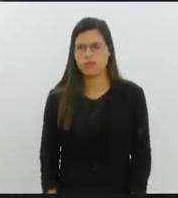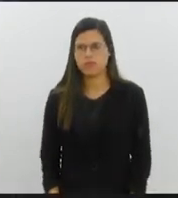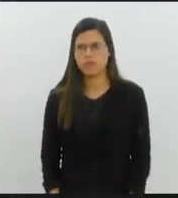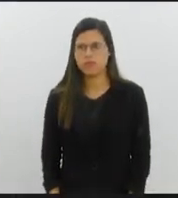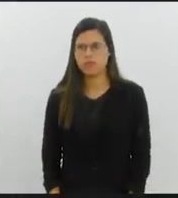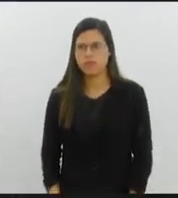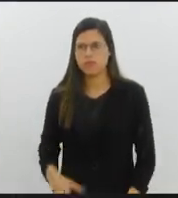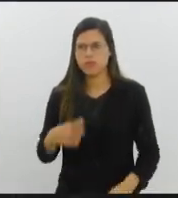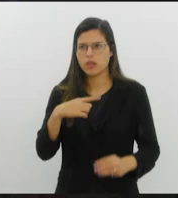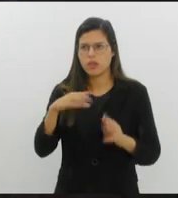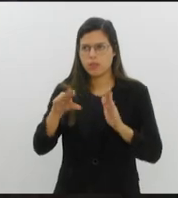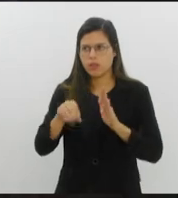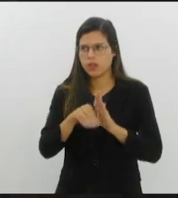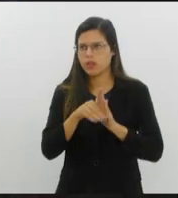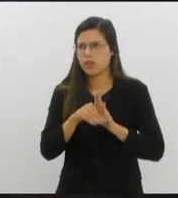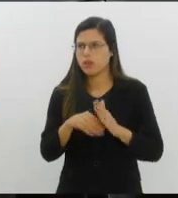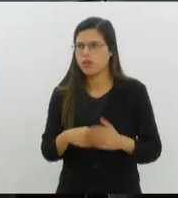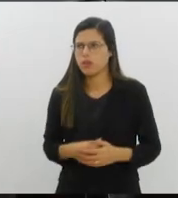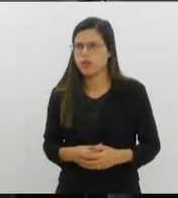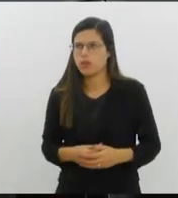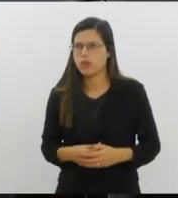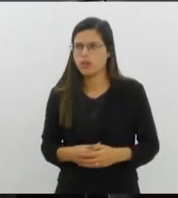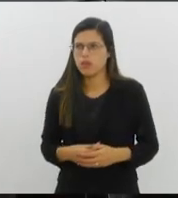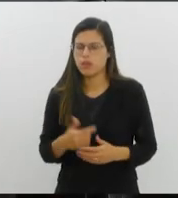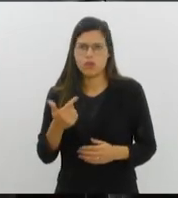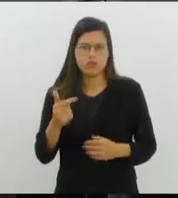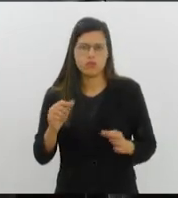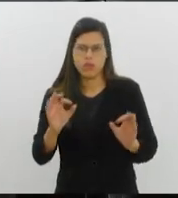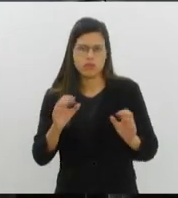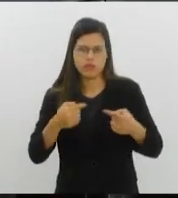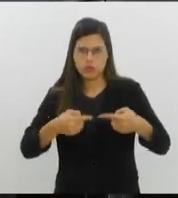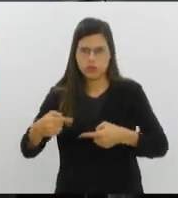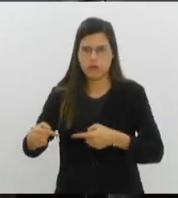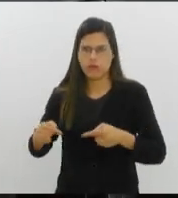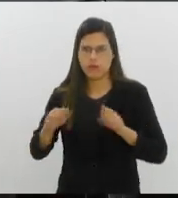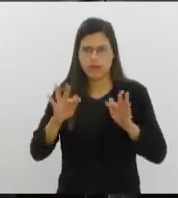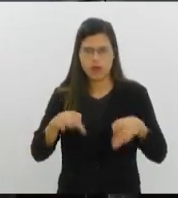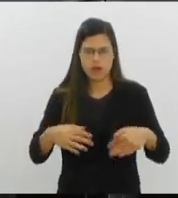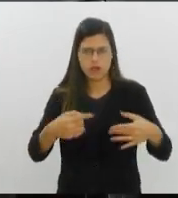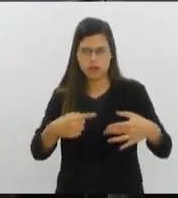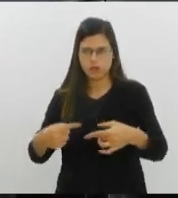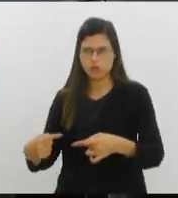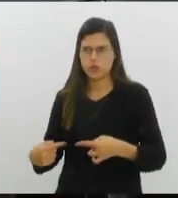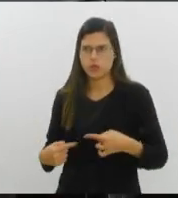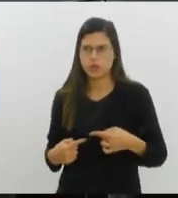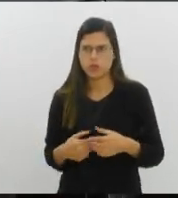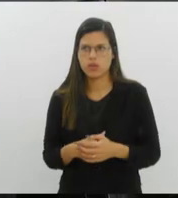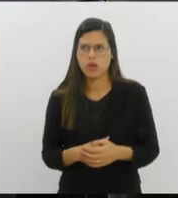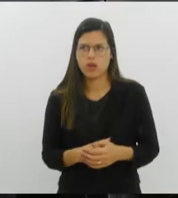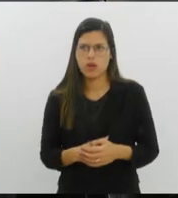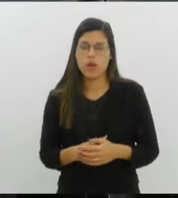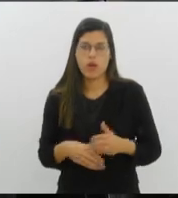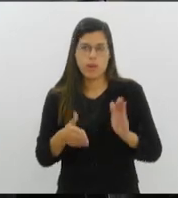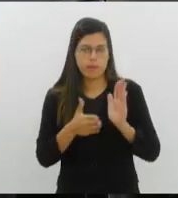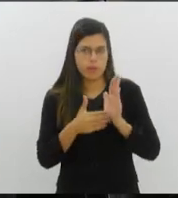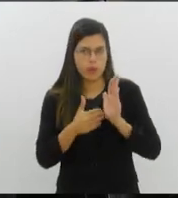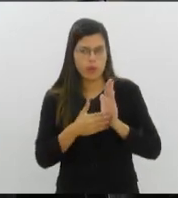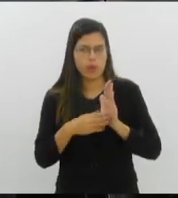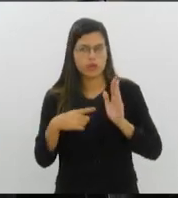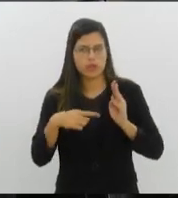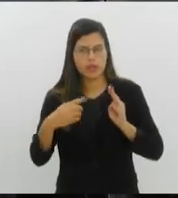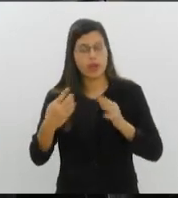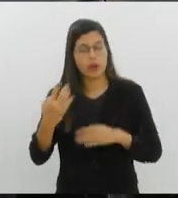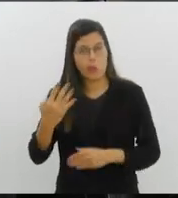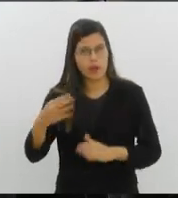Tem emenda ainda. Não havendo mais quem queira discutir, encerrada a discussão. A presente proposta recebeu